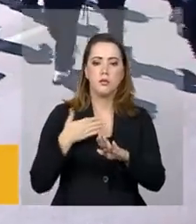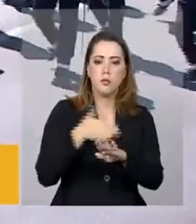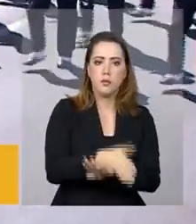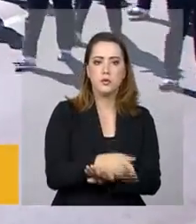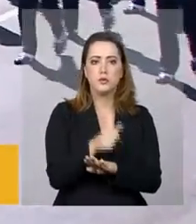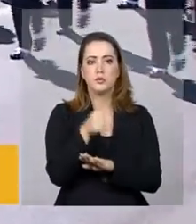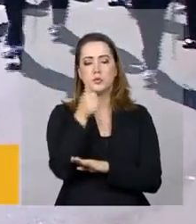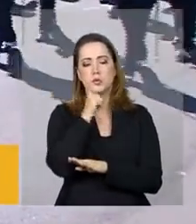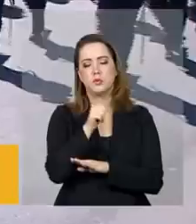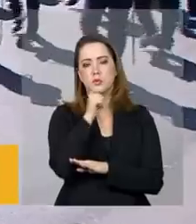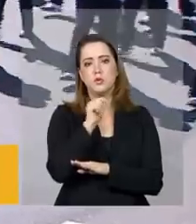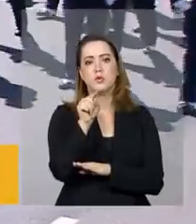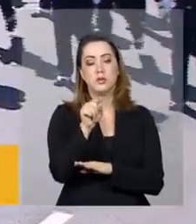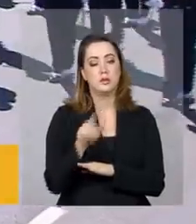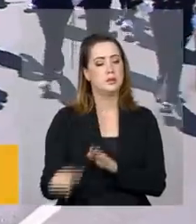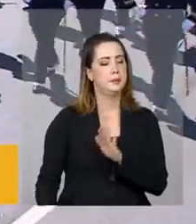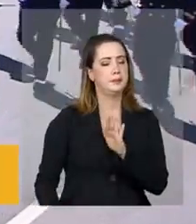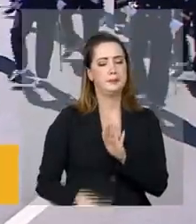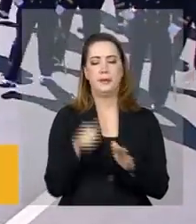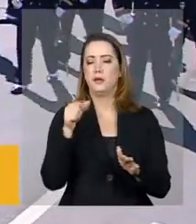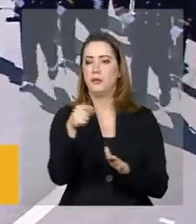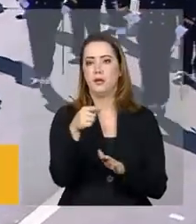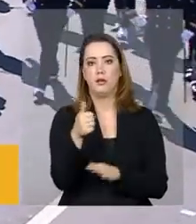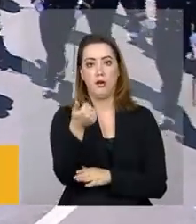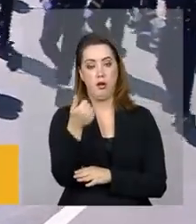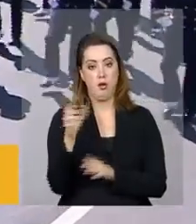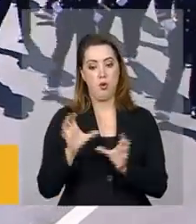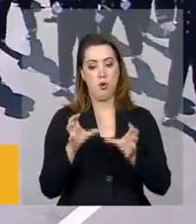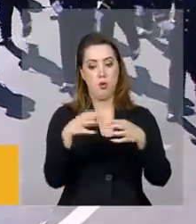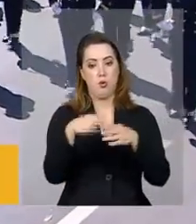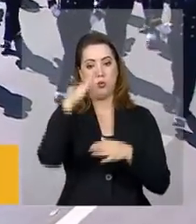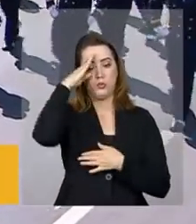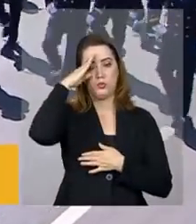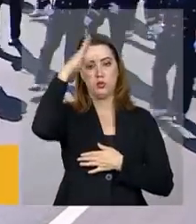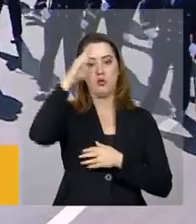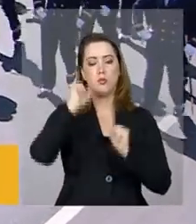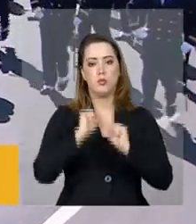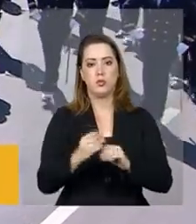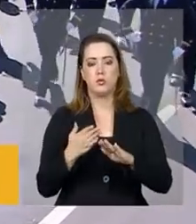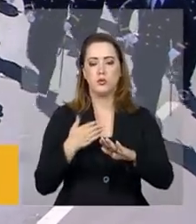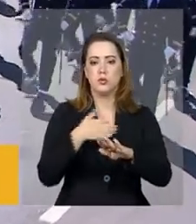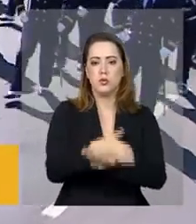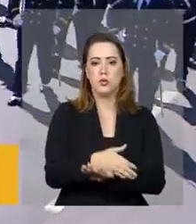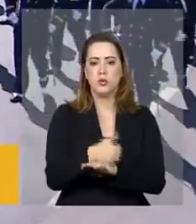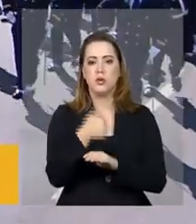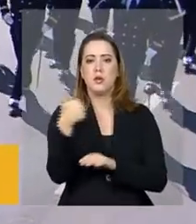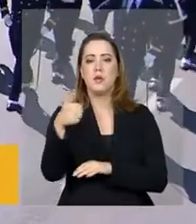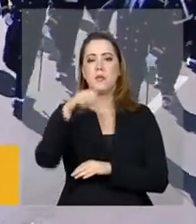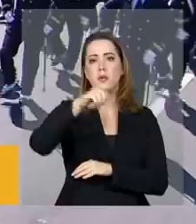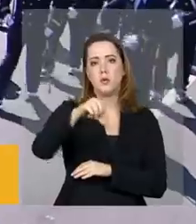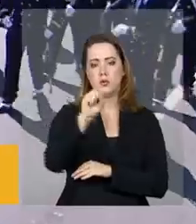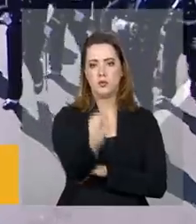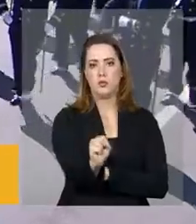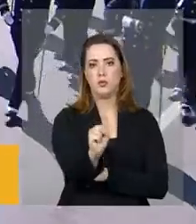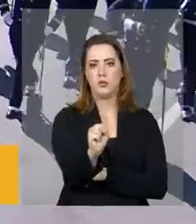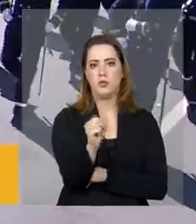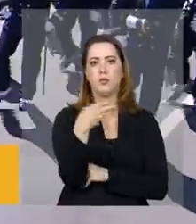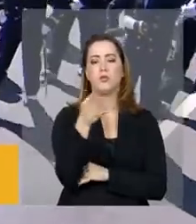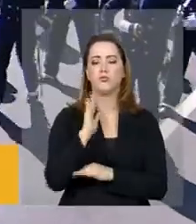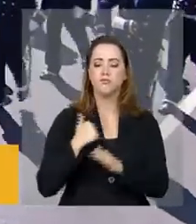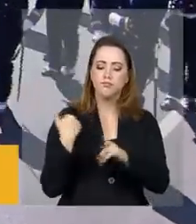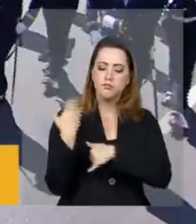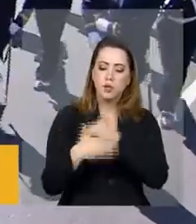gosta de frisar esse pioneirismo, né, do ingresso da mulher nas Forças Armadas, foi em 1980, e estamos